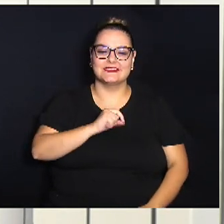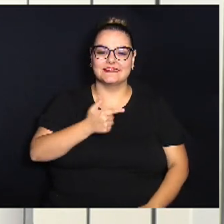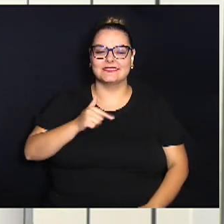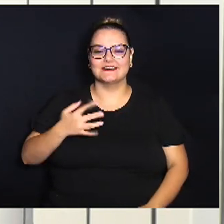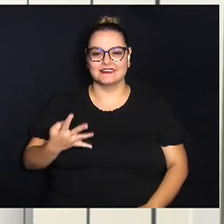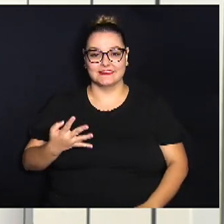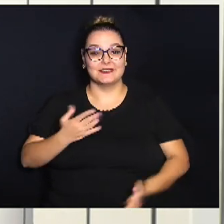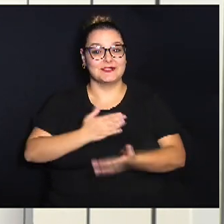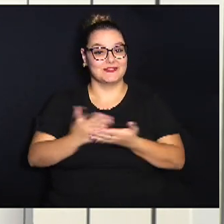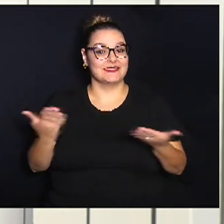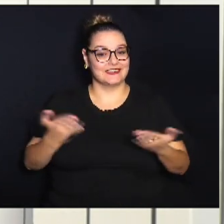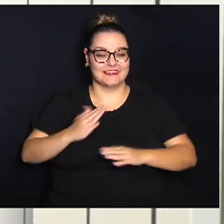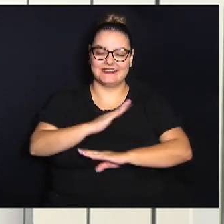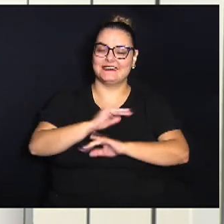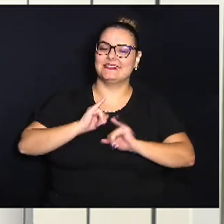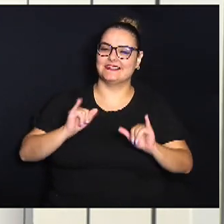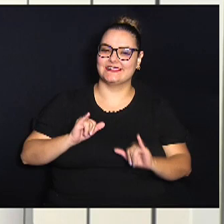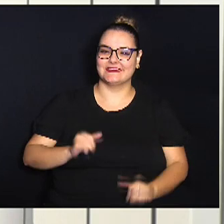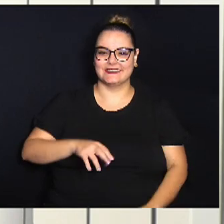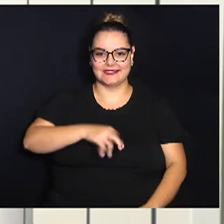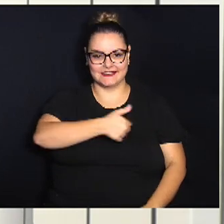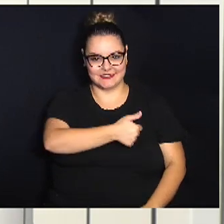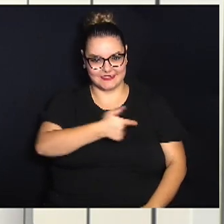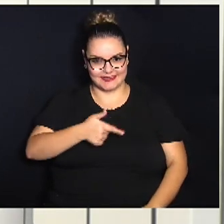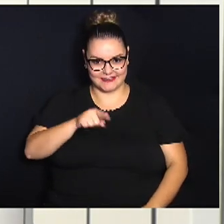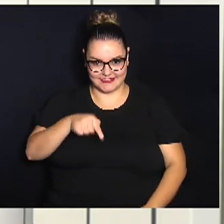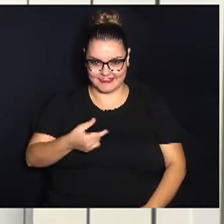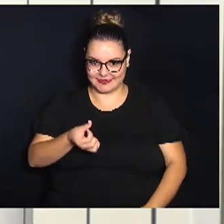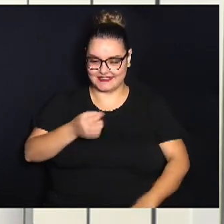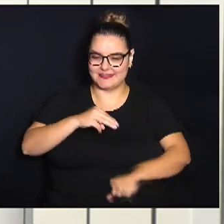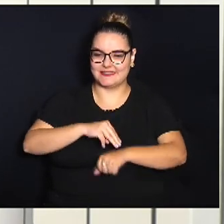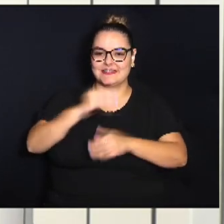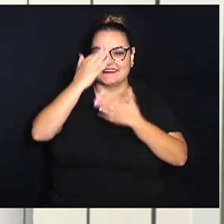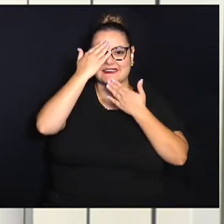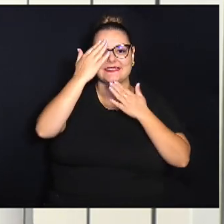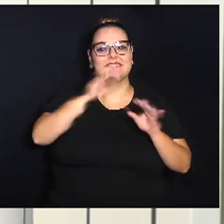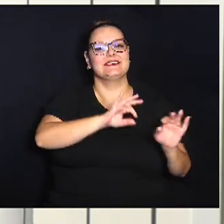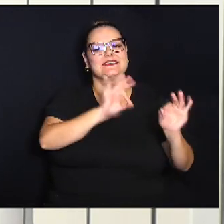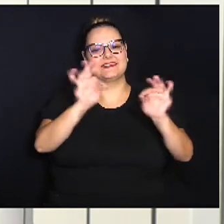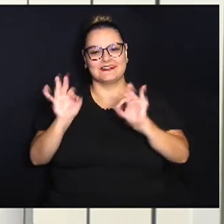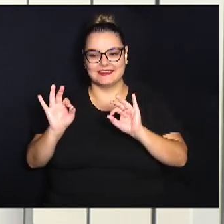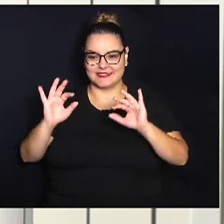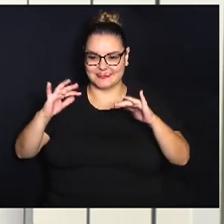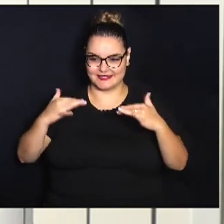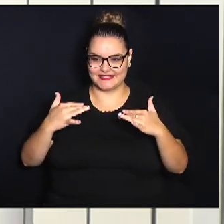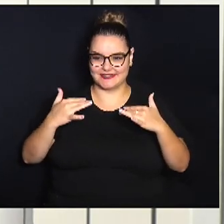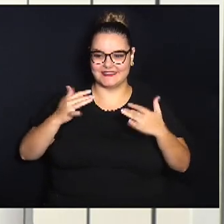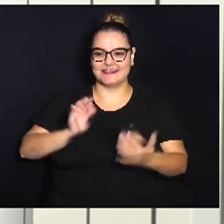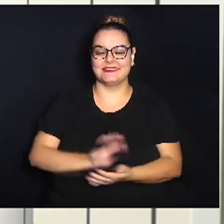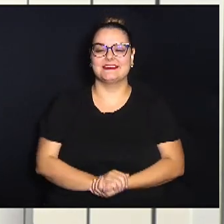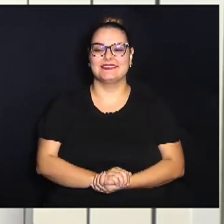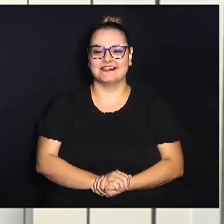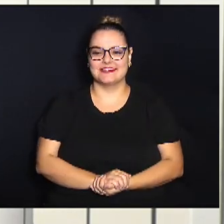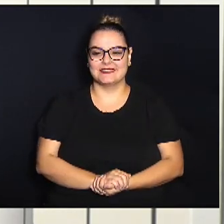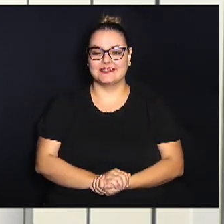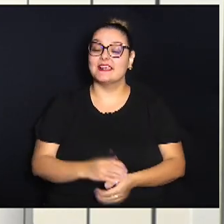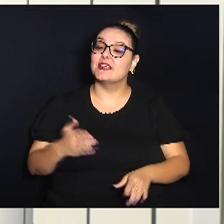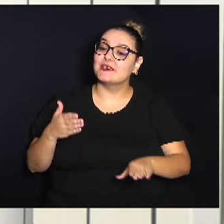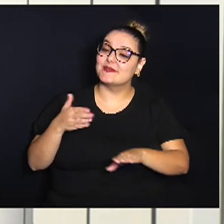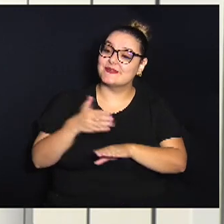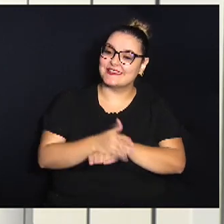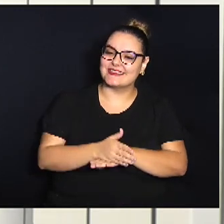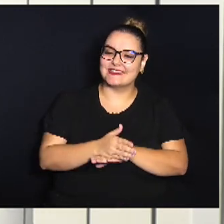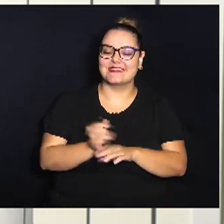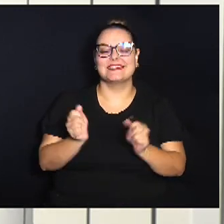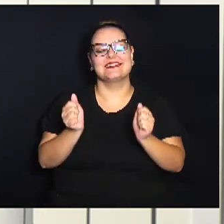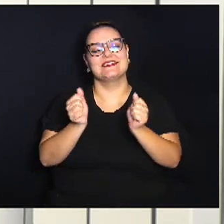Notícia, ao vivo, meio-dia mais 6 minutos. Muito obrigado pela sua companhia, pela sua audiência e